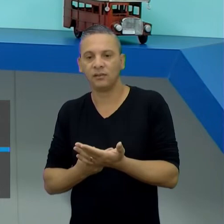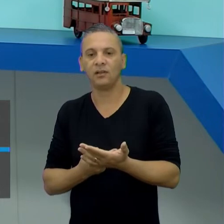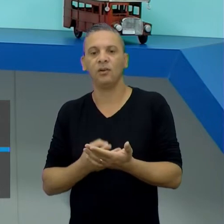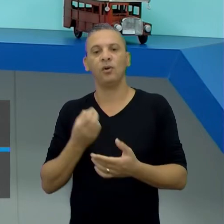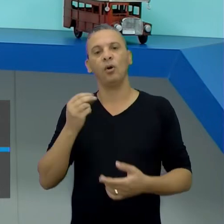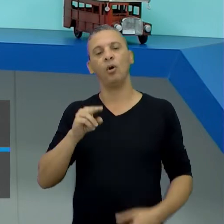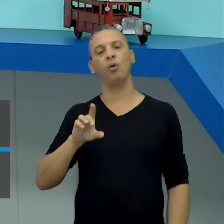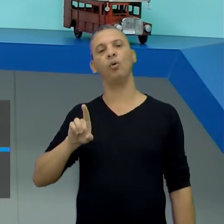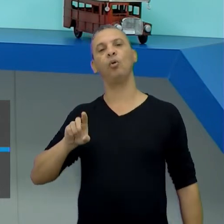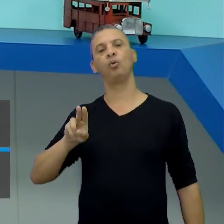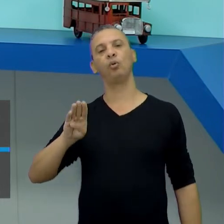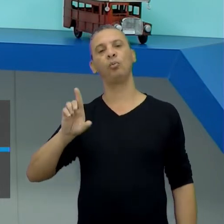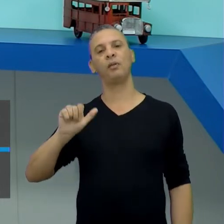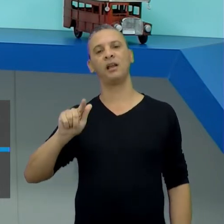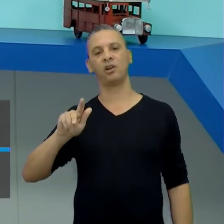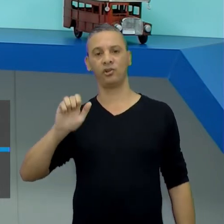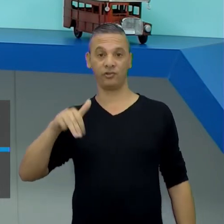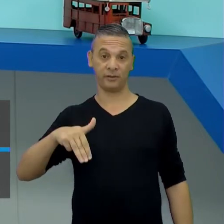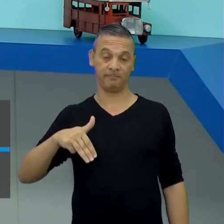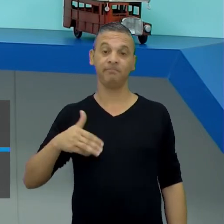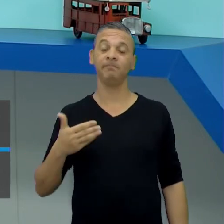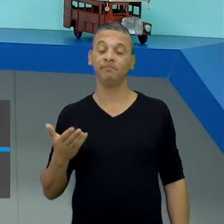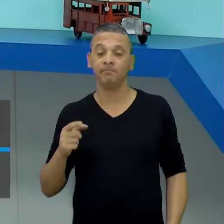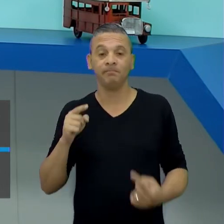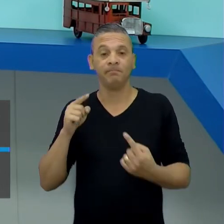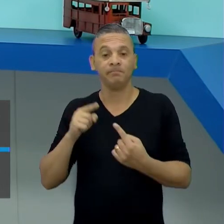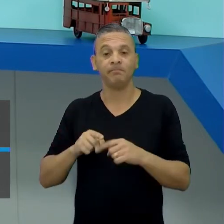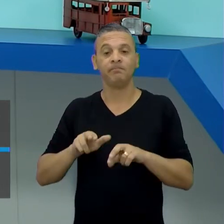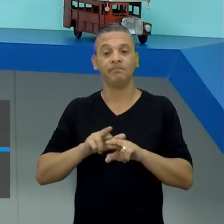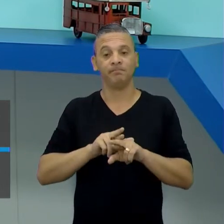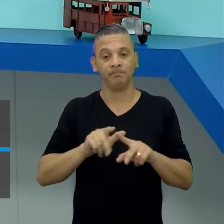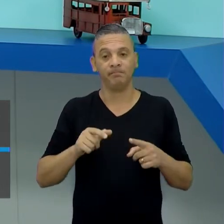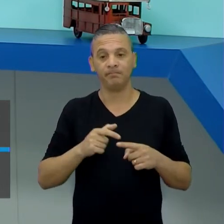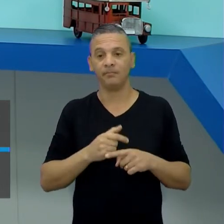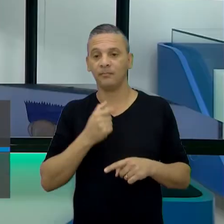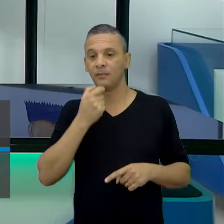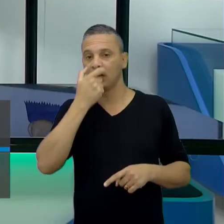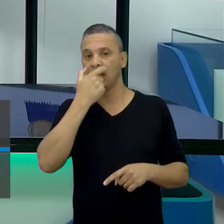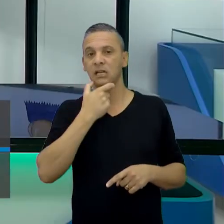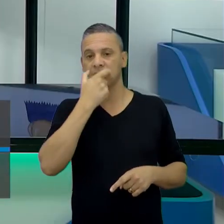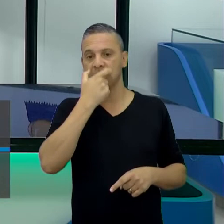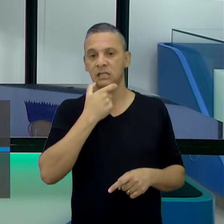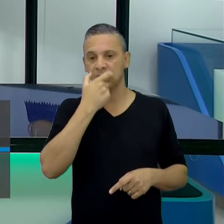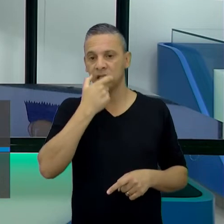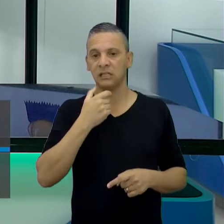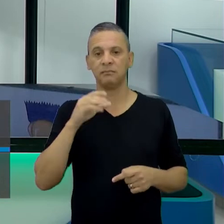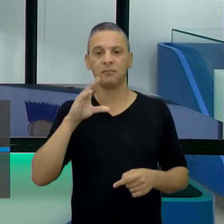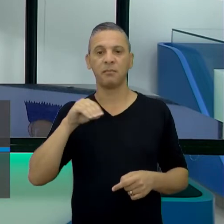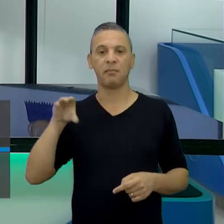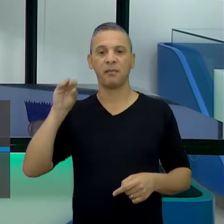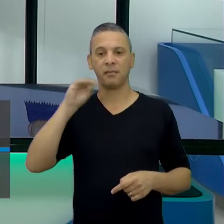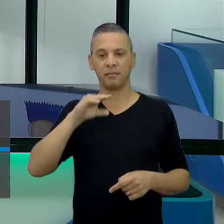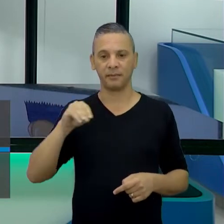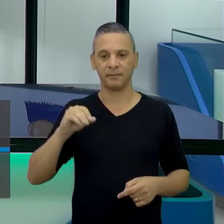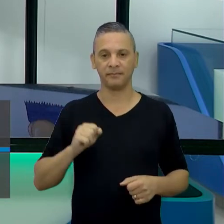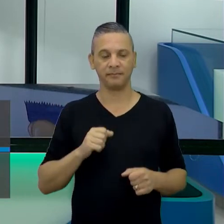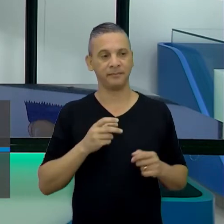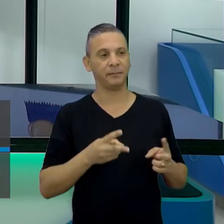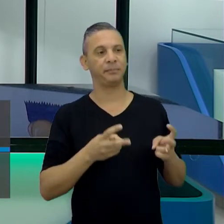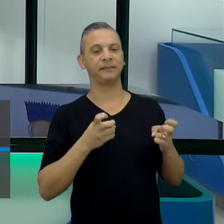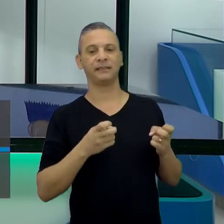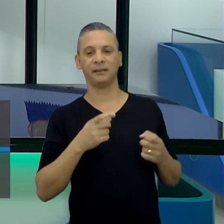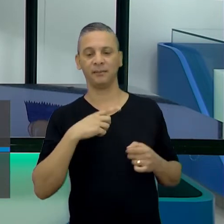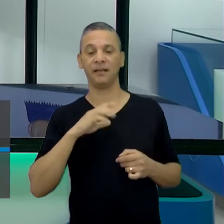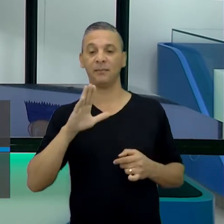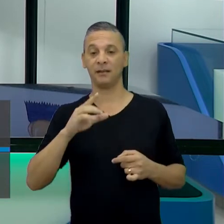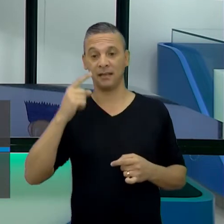seu lábio, né? Eles criam outras palavras. Mexem até na... Dublagem, assim, dá pra perceber isso.